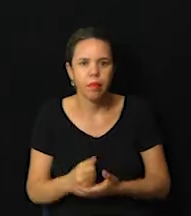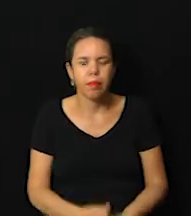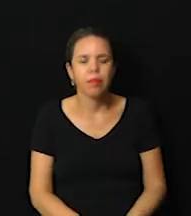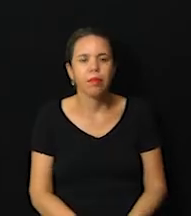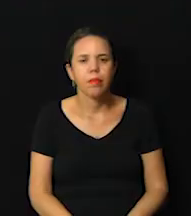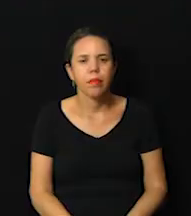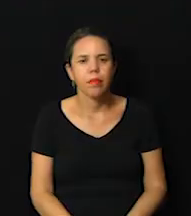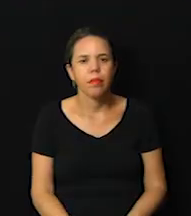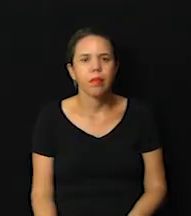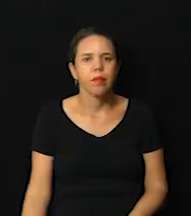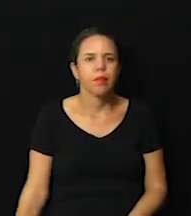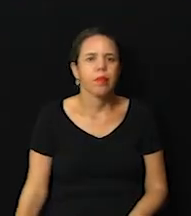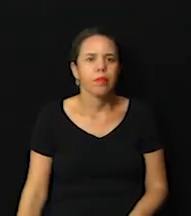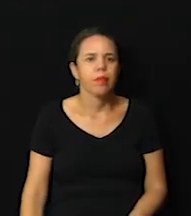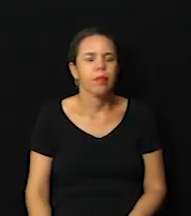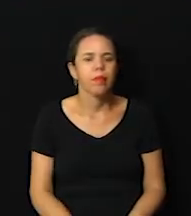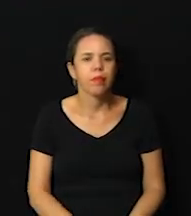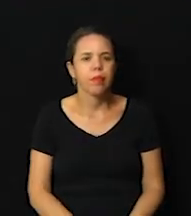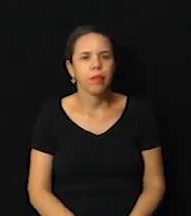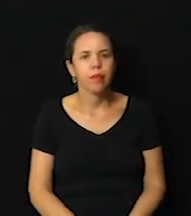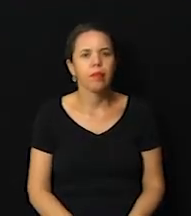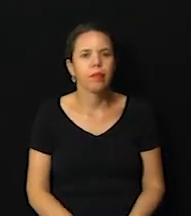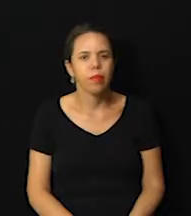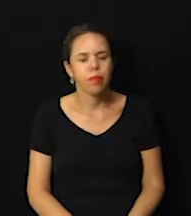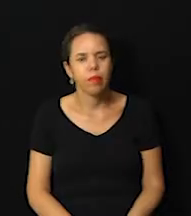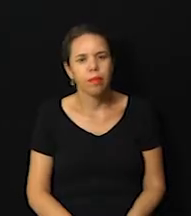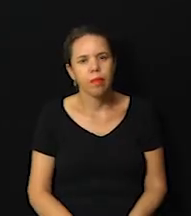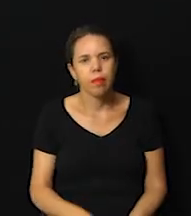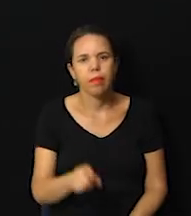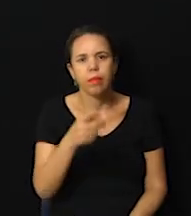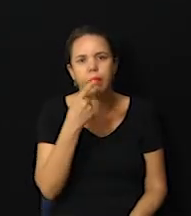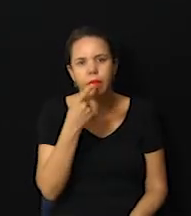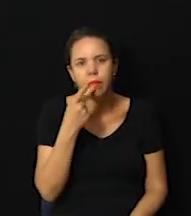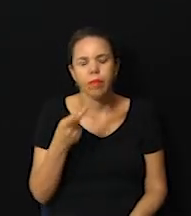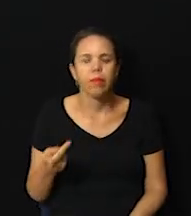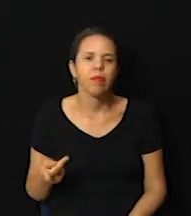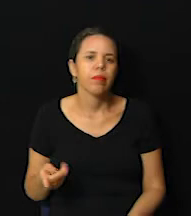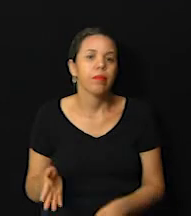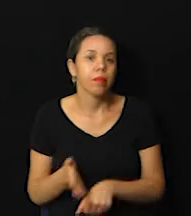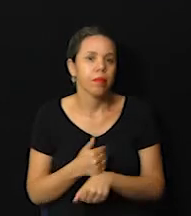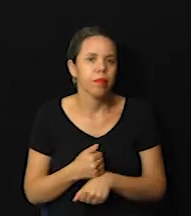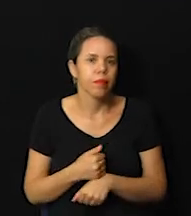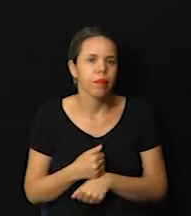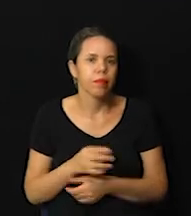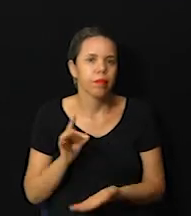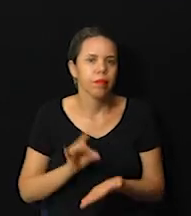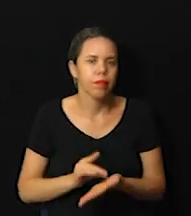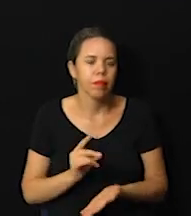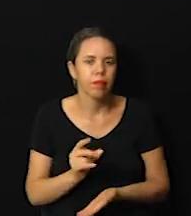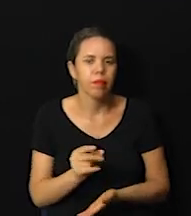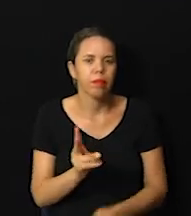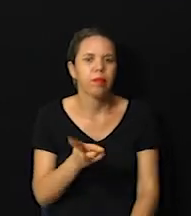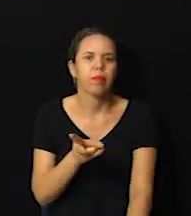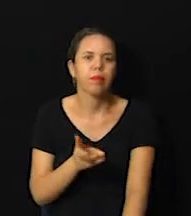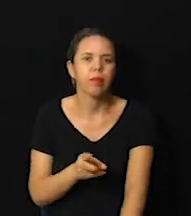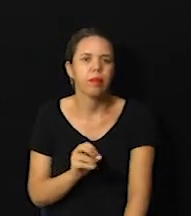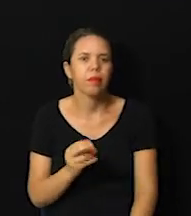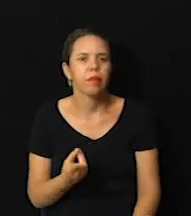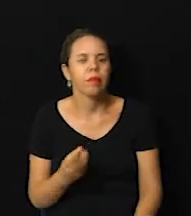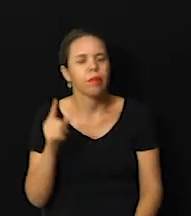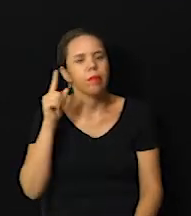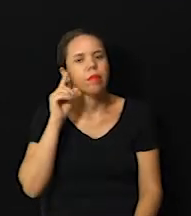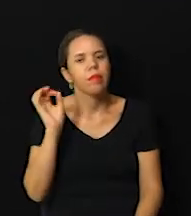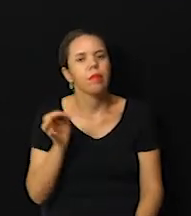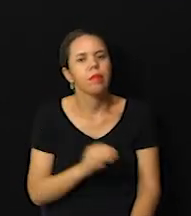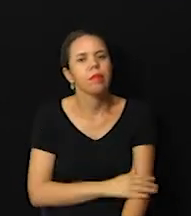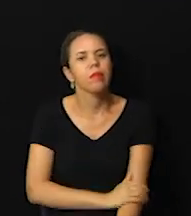mesmo. Certo. É, esse bazar que você citou mais cedo, ele é um bazar fixo que vocês têm aí o tempo todo ou tem os dias?